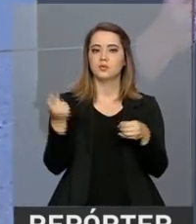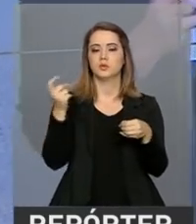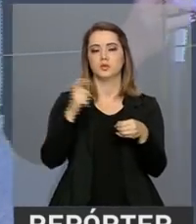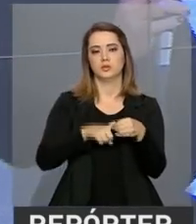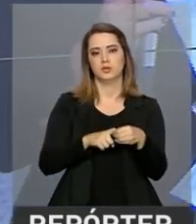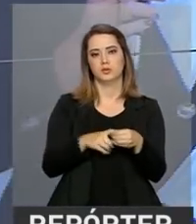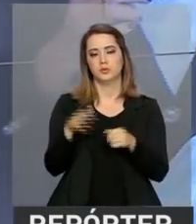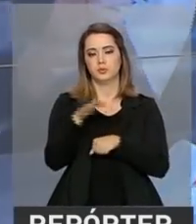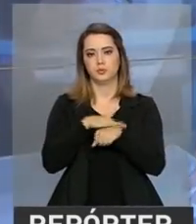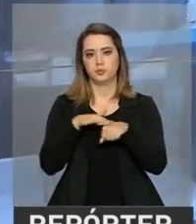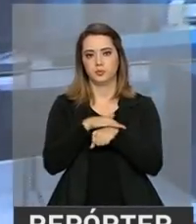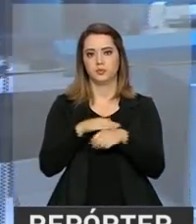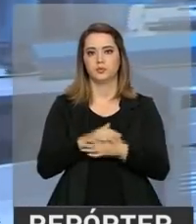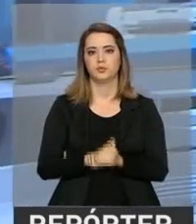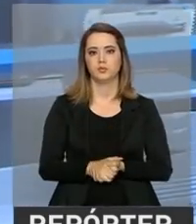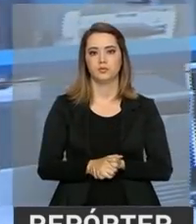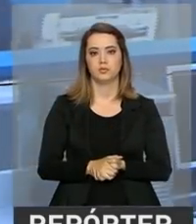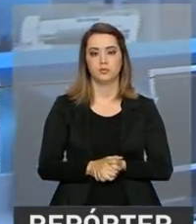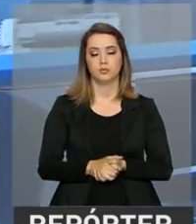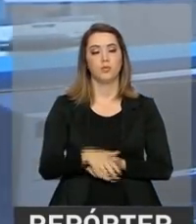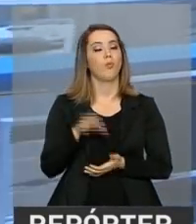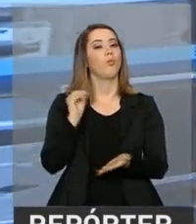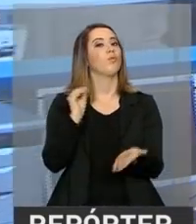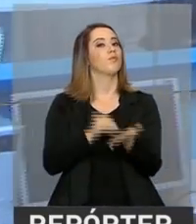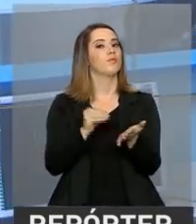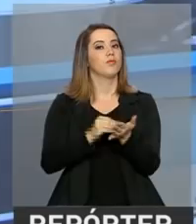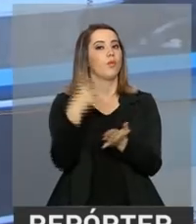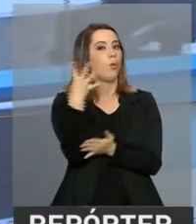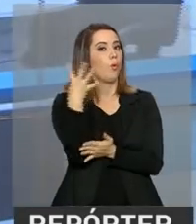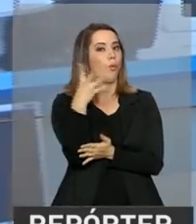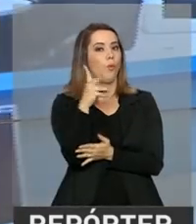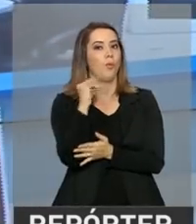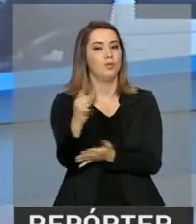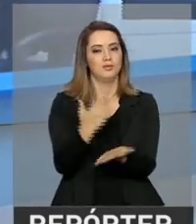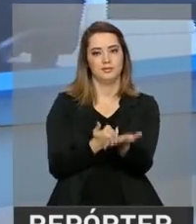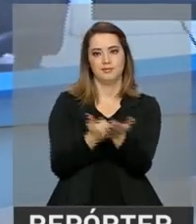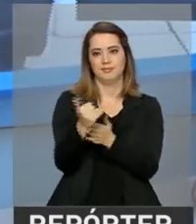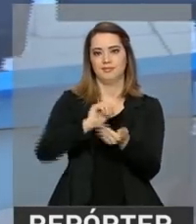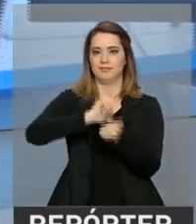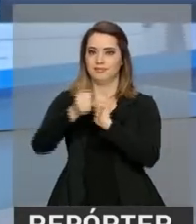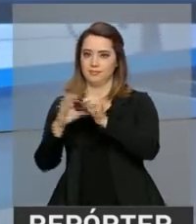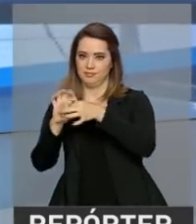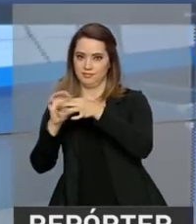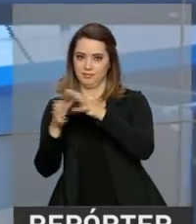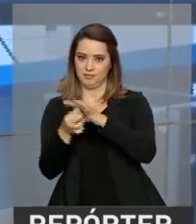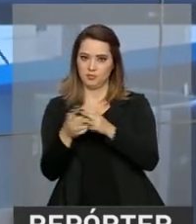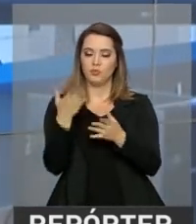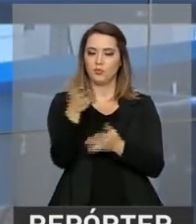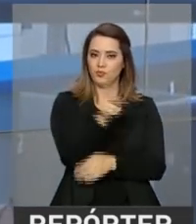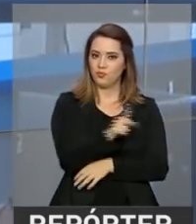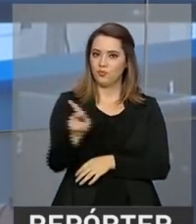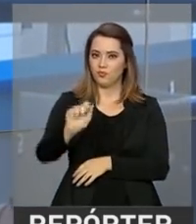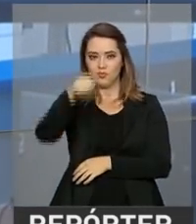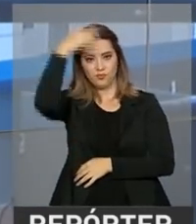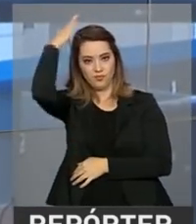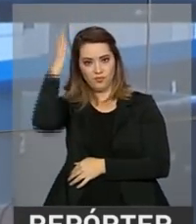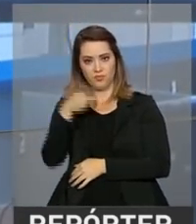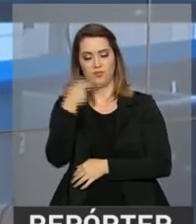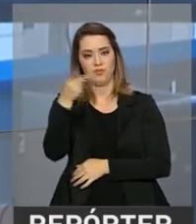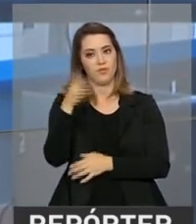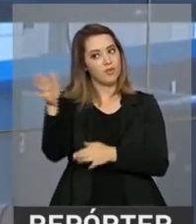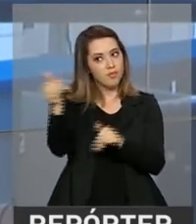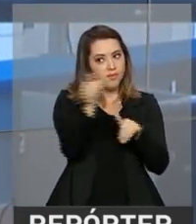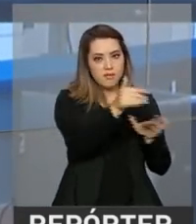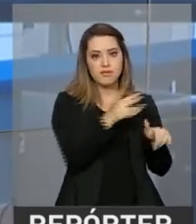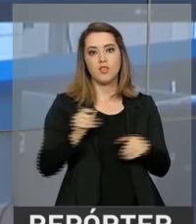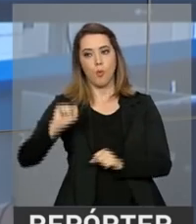volta a conversar. E estamos a 4 dias das Olimpíadas. Pelas redes sociais, o presidente em exercício, Michel Temer,